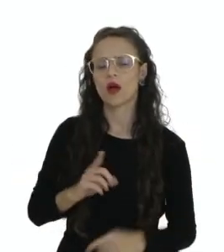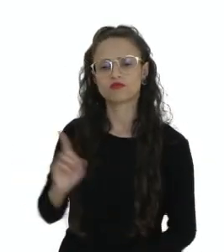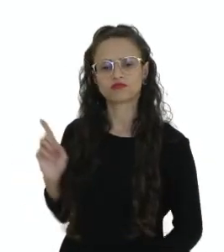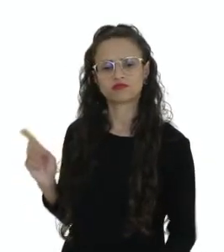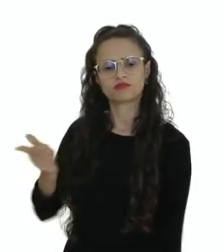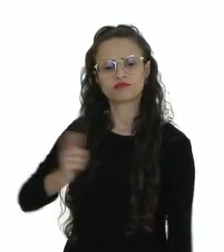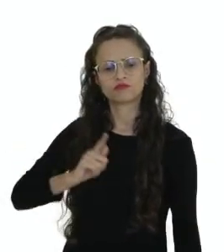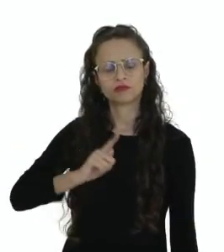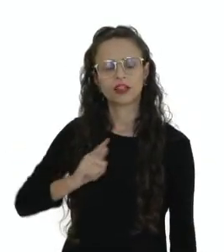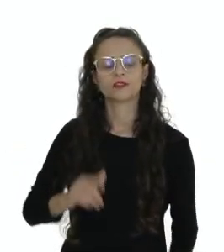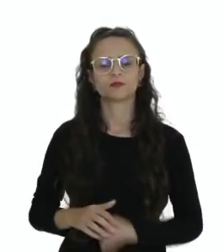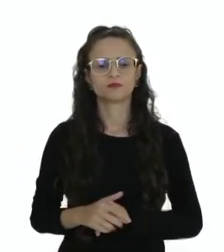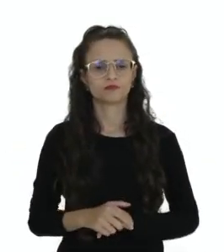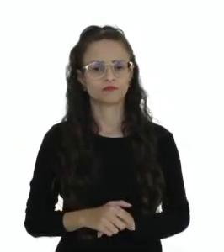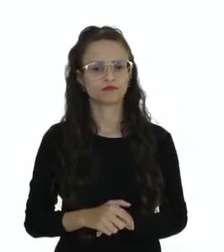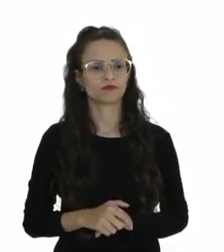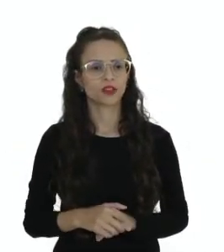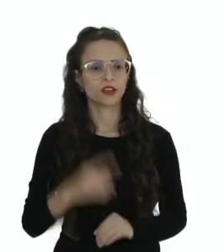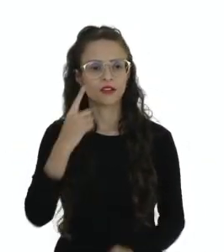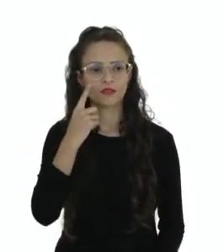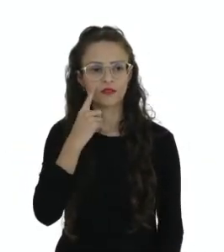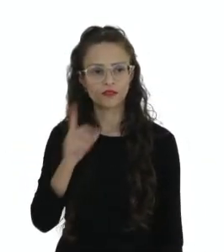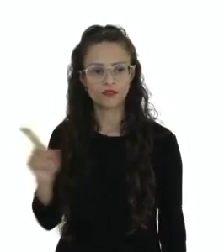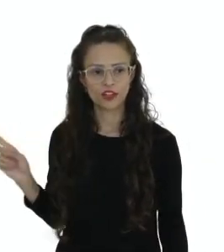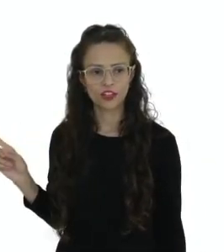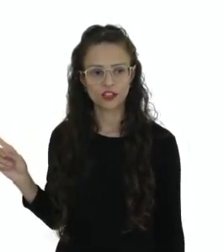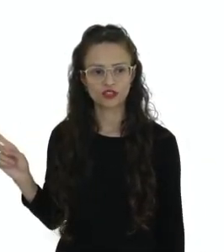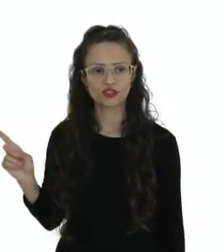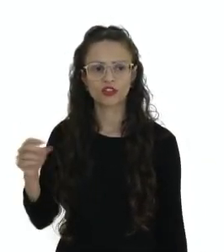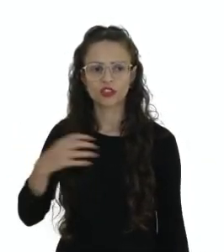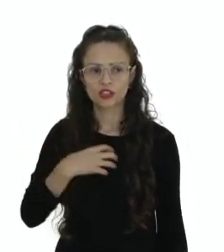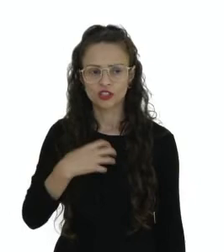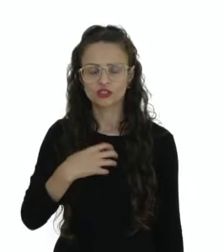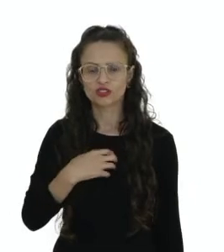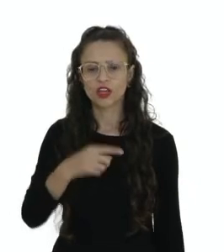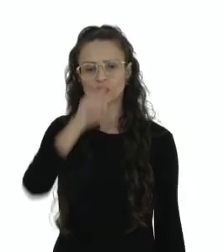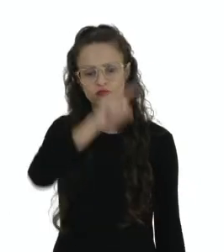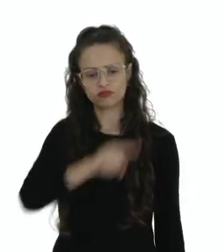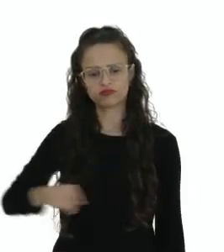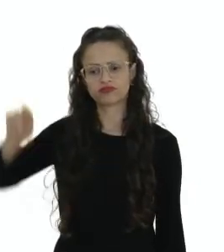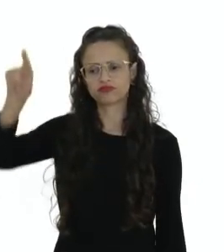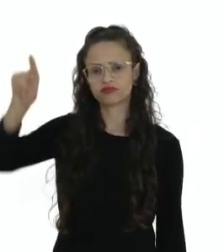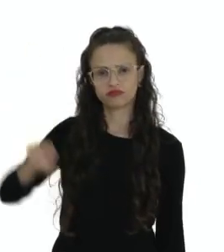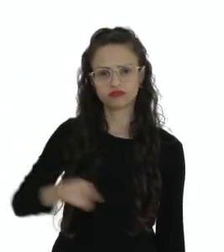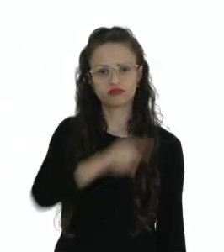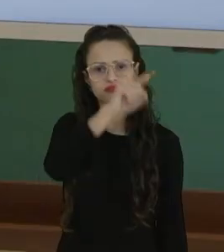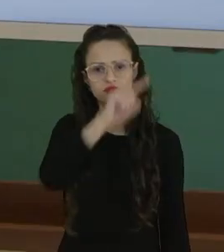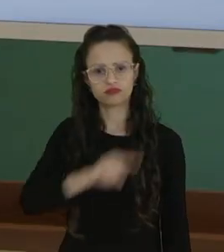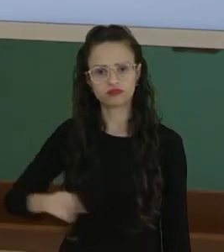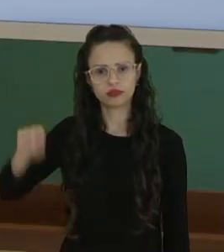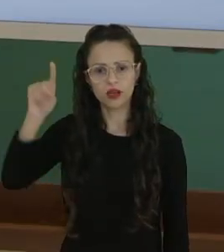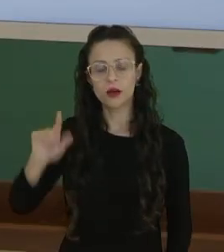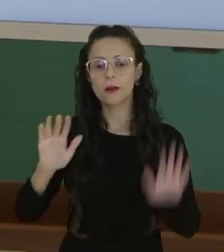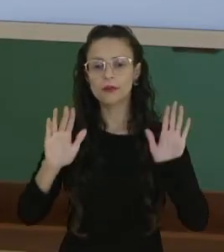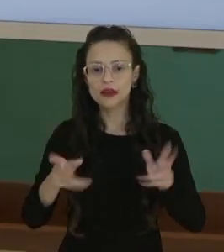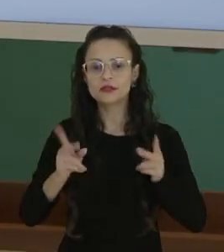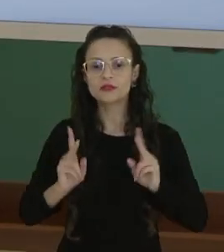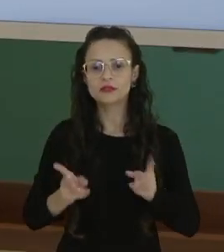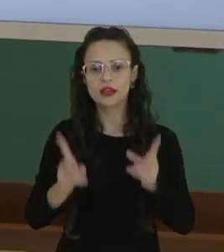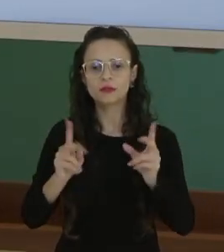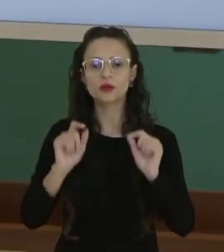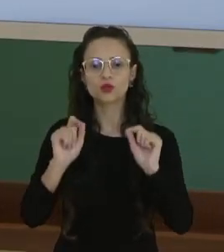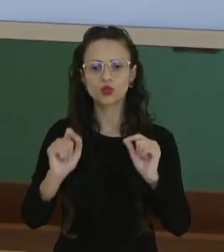identificar nas suas manobras? Né? Vejam que o skatista está numa forma de U, né? Até o cara cai e tal aqui, né? Mas constantemente